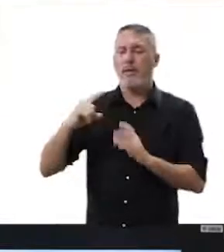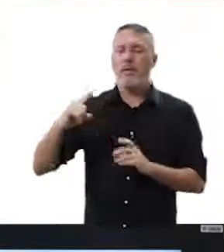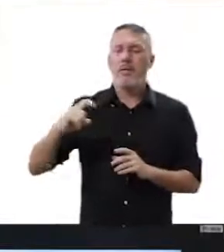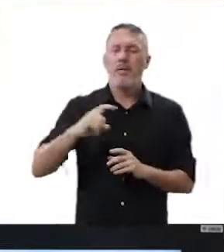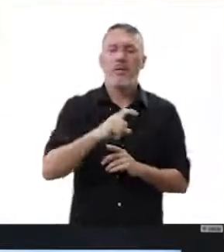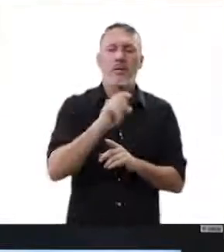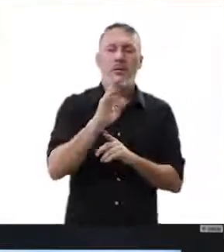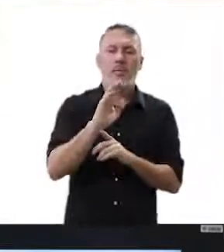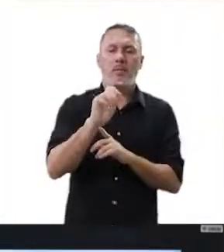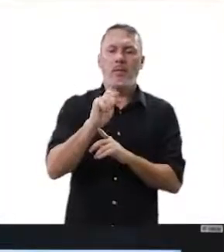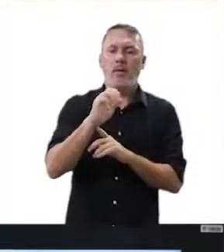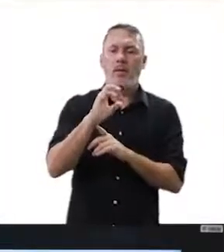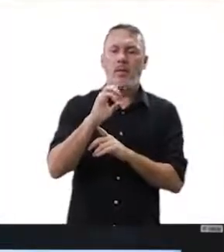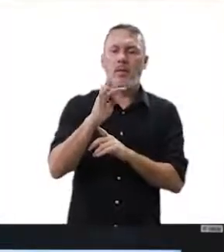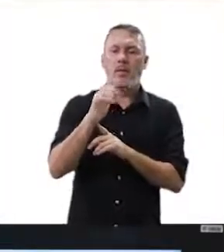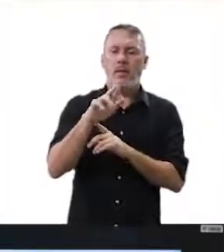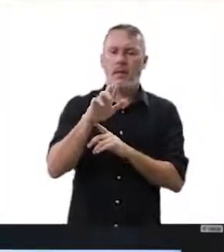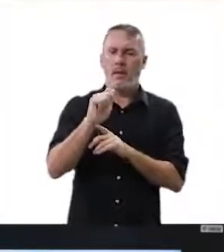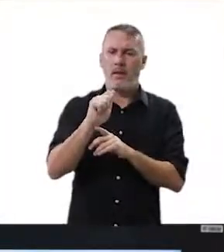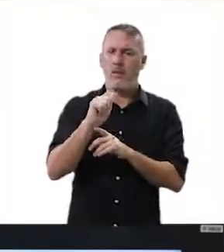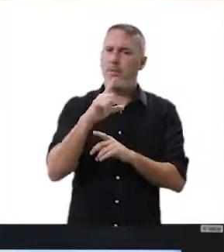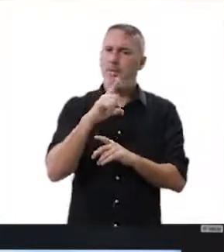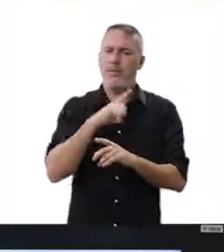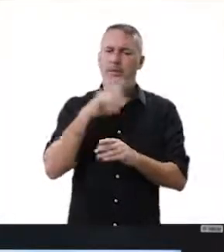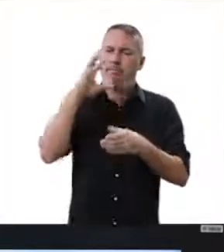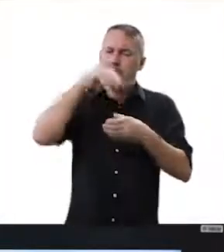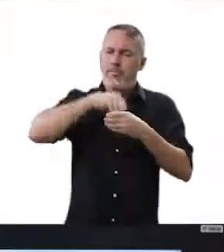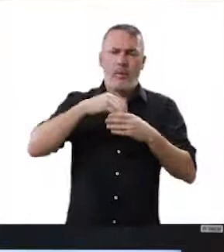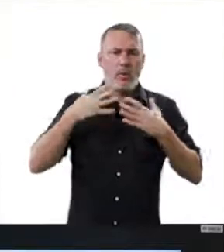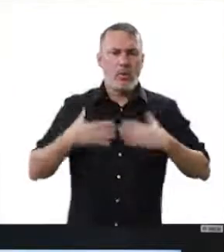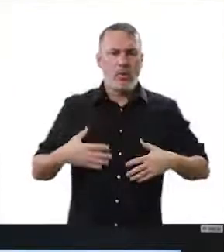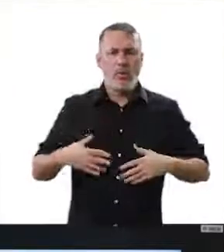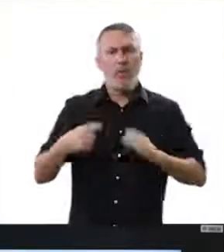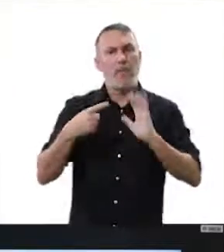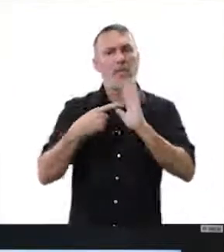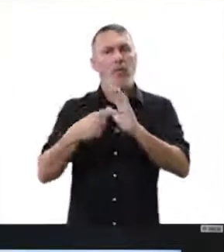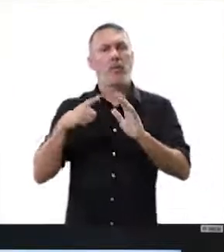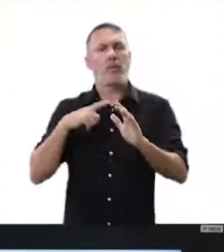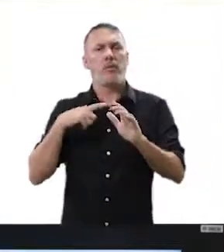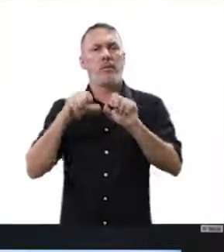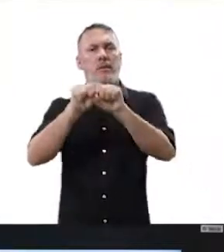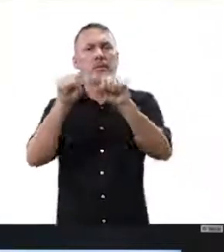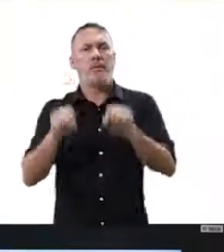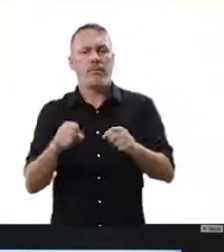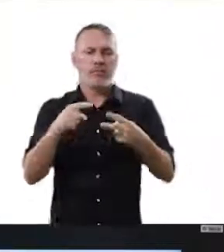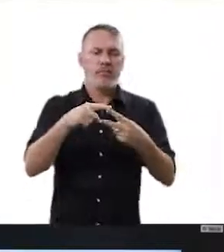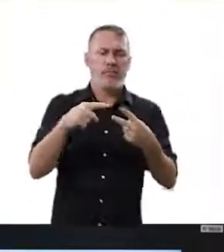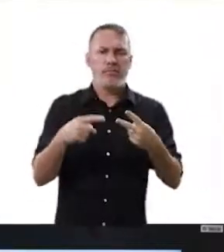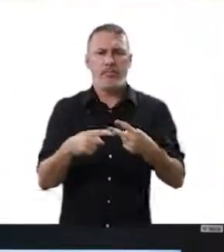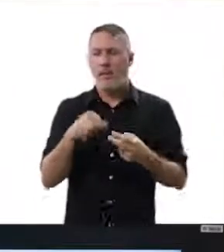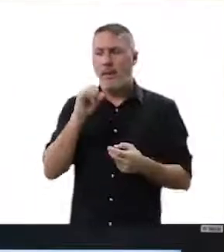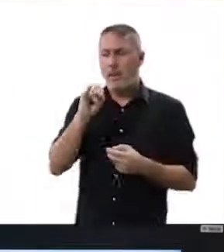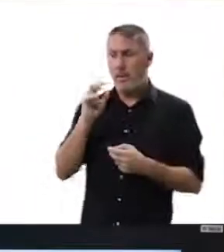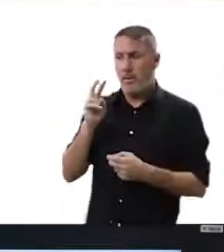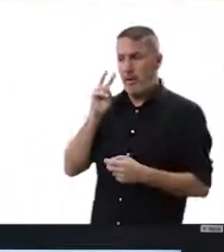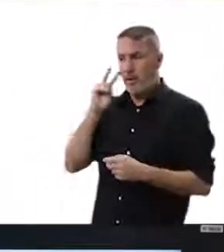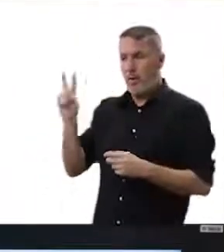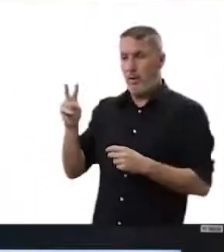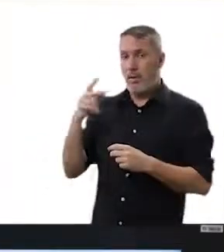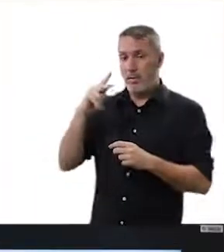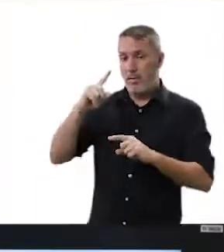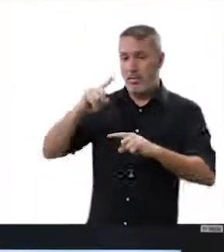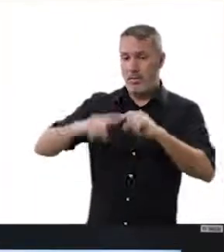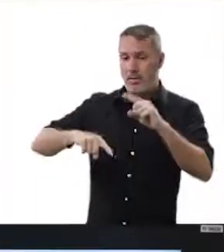de nucleoide. Ele não vai ter uma estrutura compartimentalizando esse DNA. Então, por